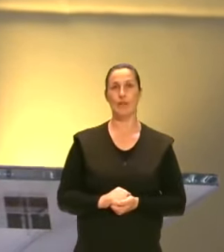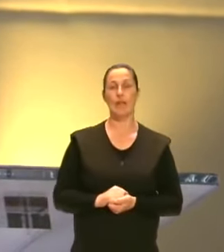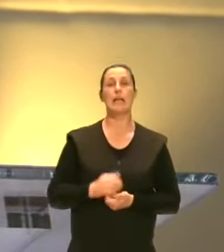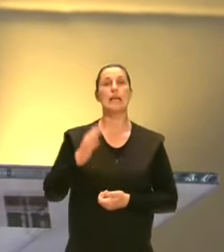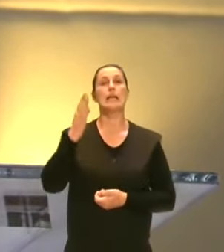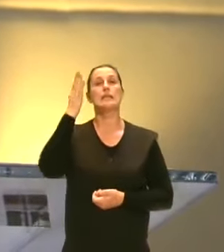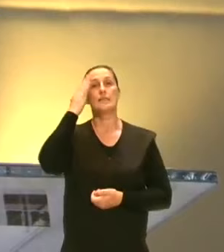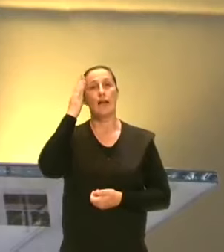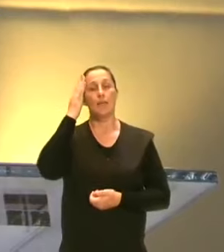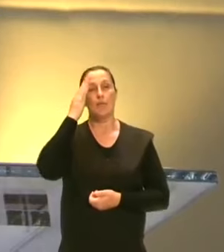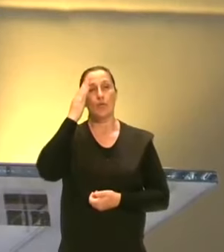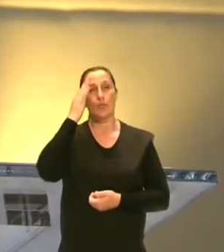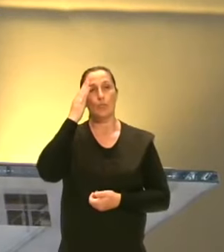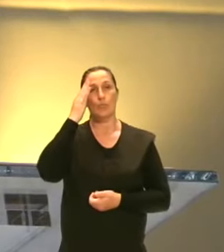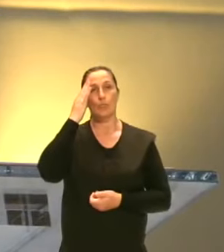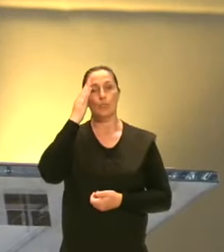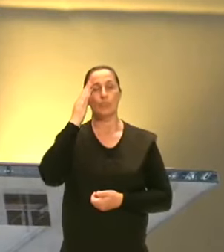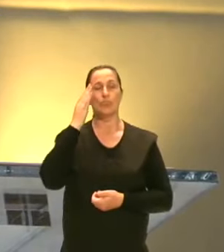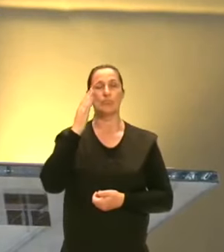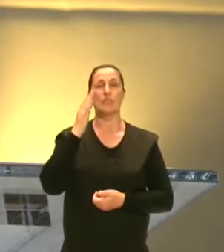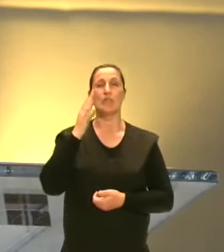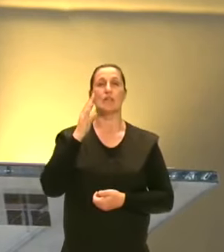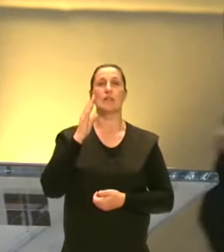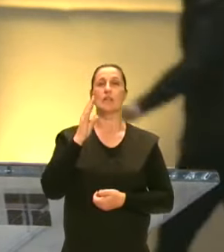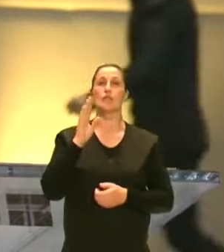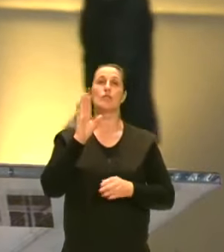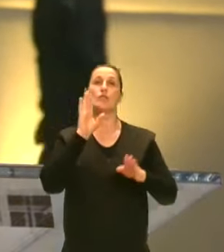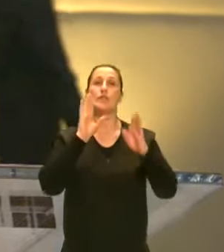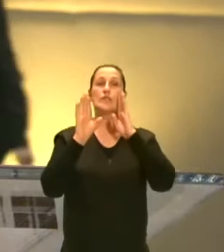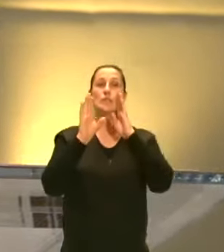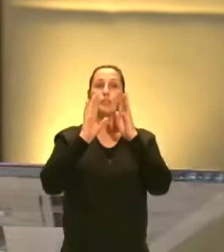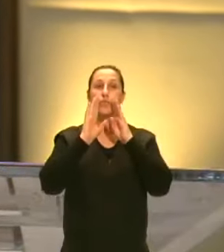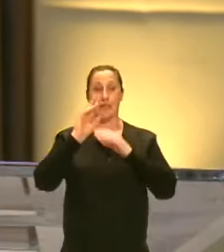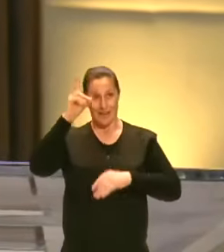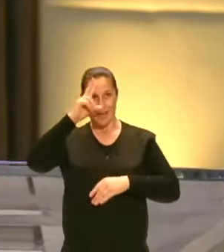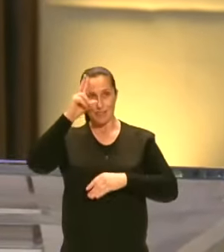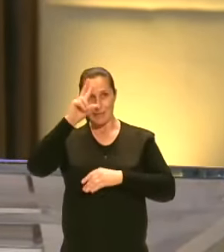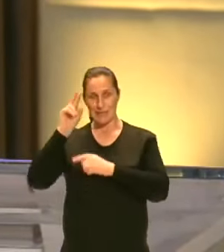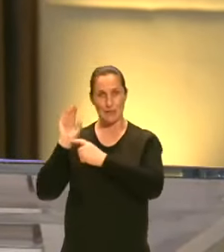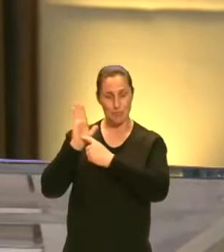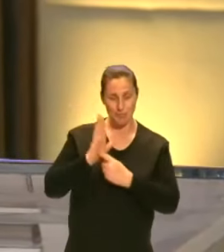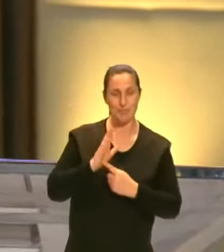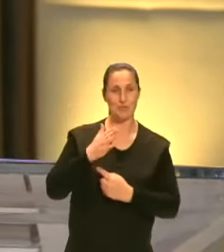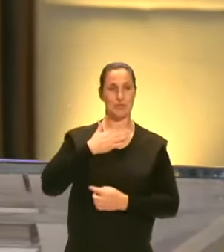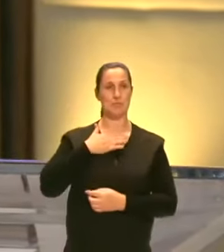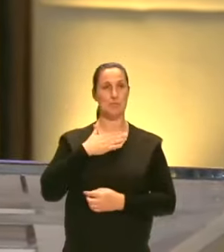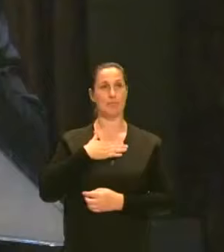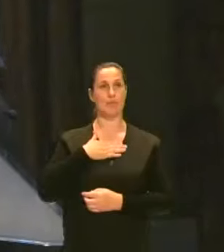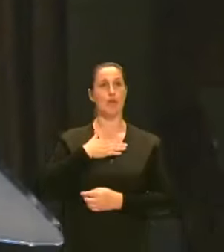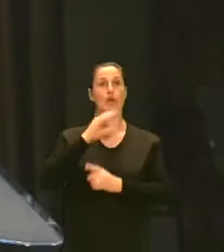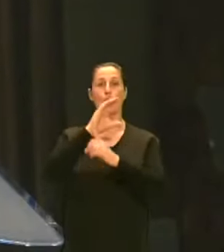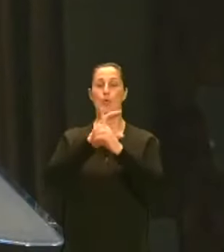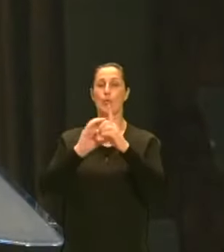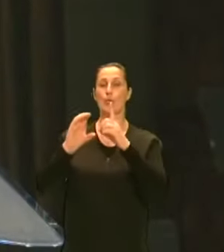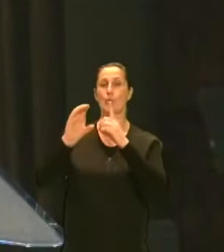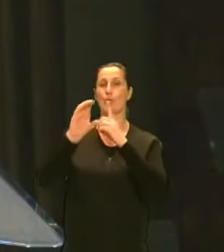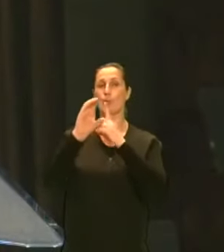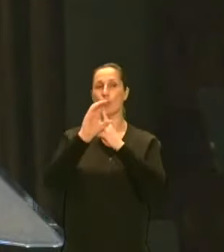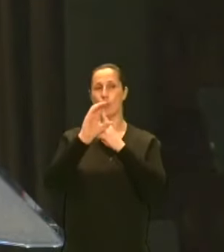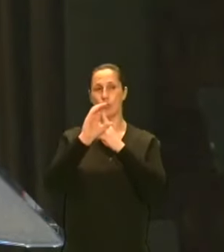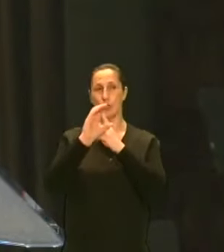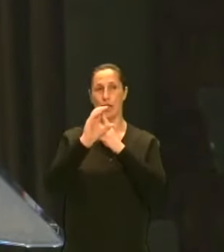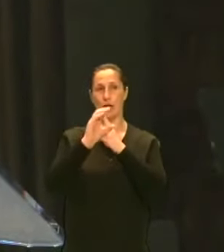E eu olhei, era um culto do nosso campus, do ano passado. Em janeiro de 2020 a